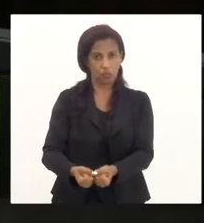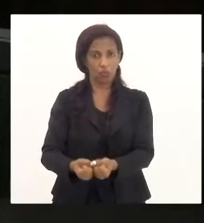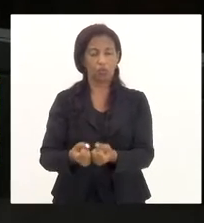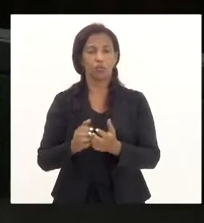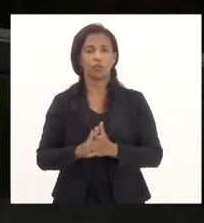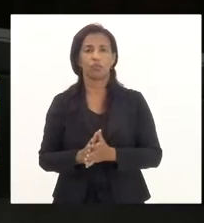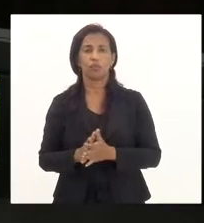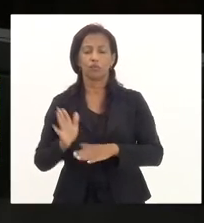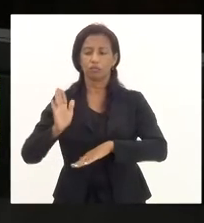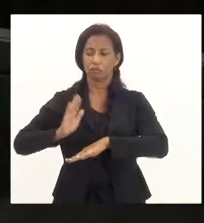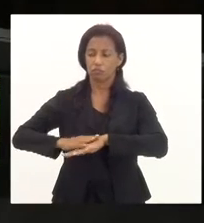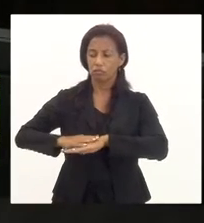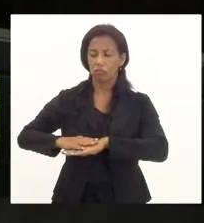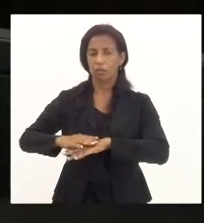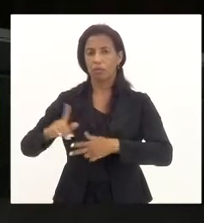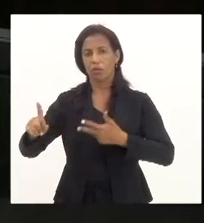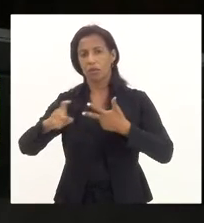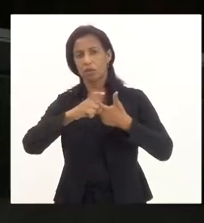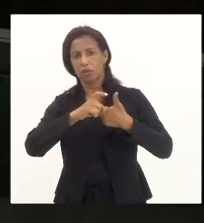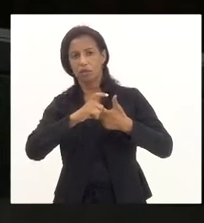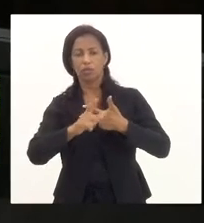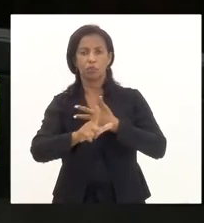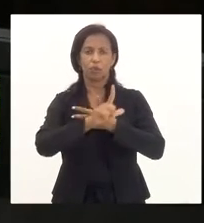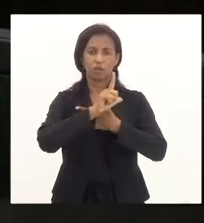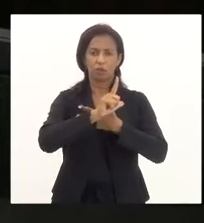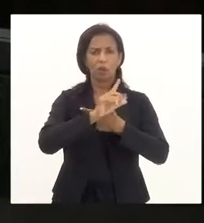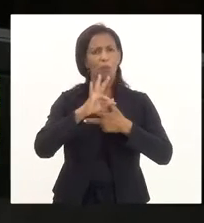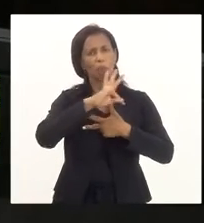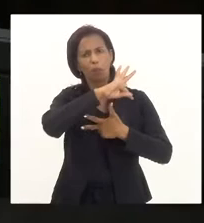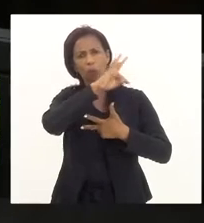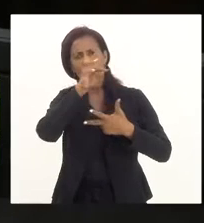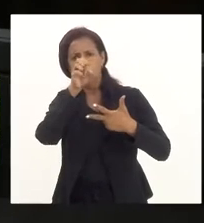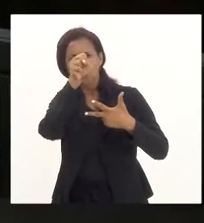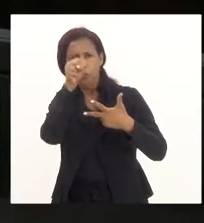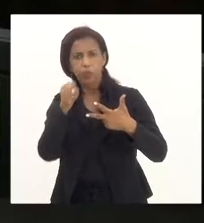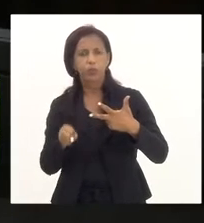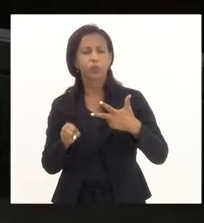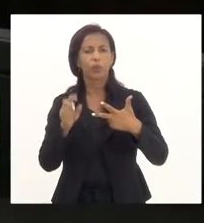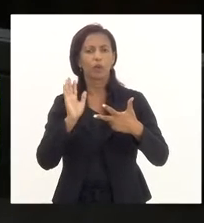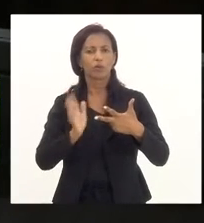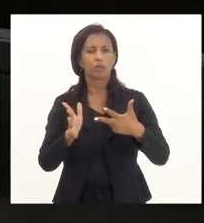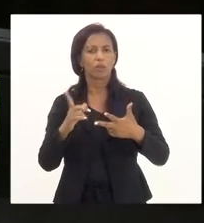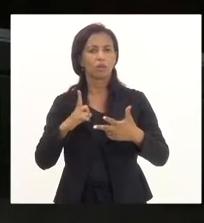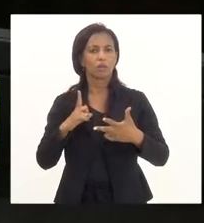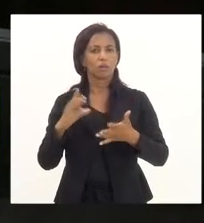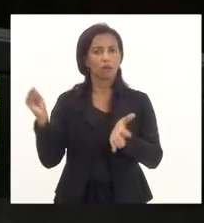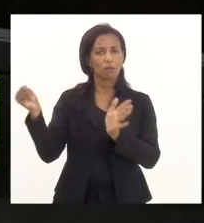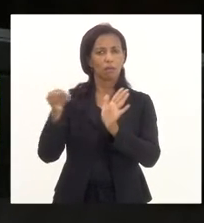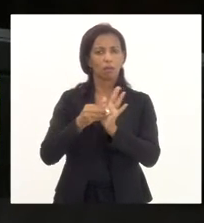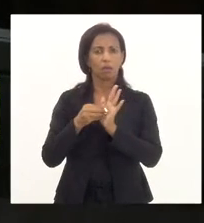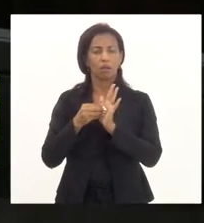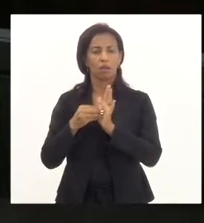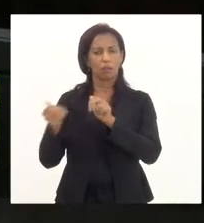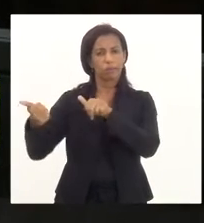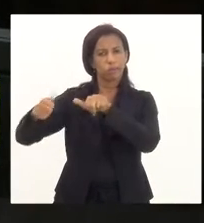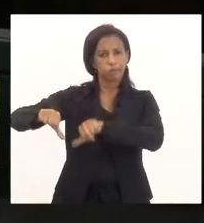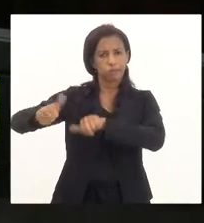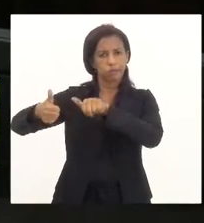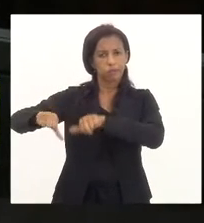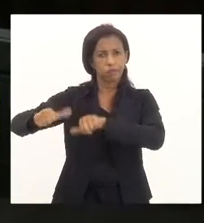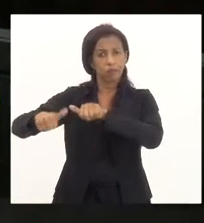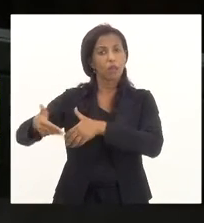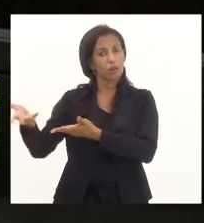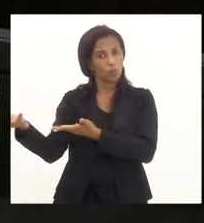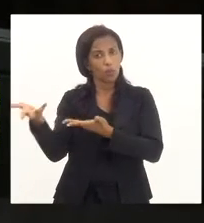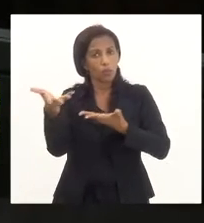que foram feitas pelo executivo eo legislativo por todos os poderes mas isso consta do nosso diagnóstico e